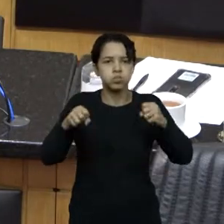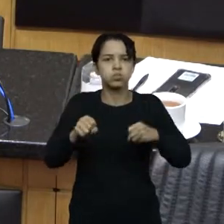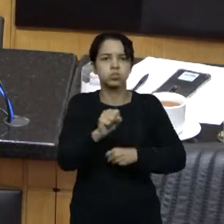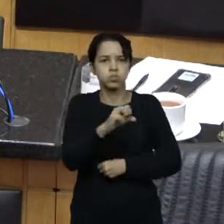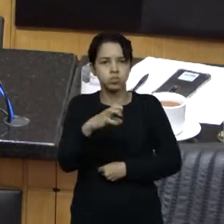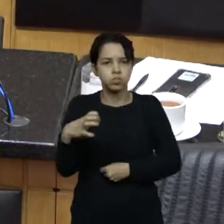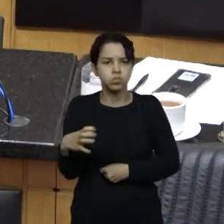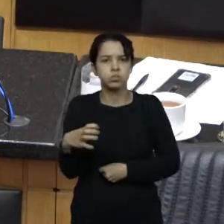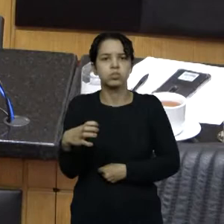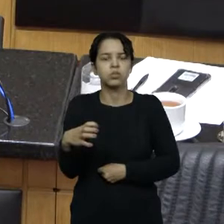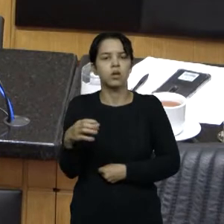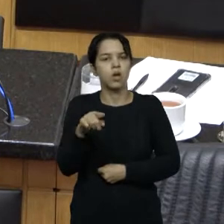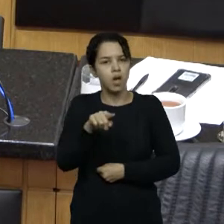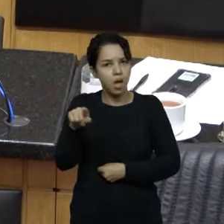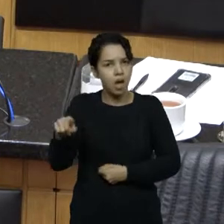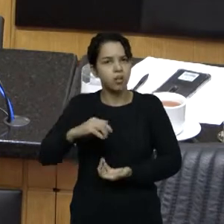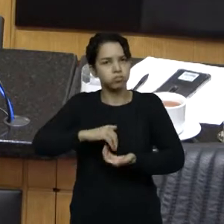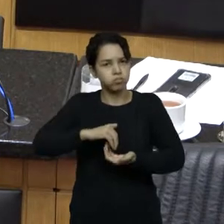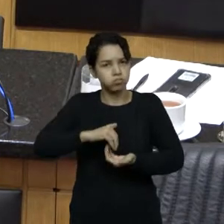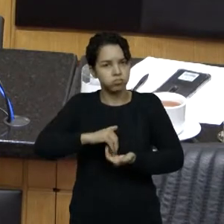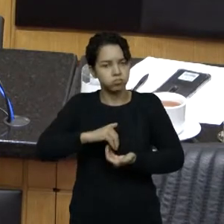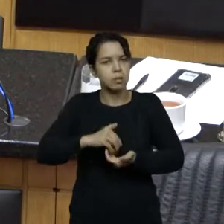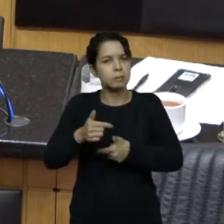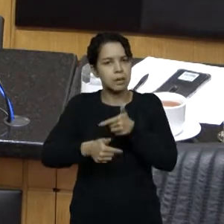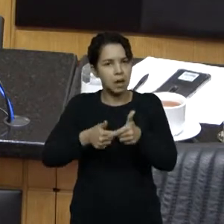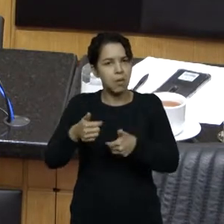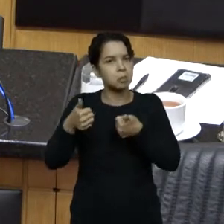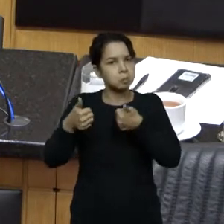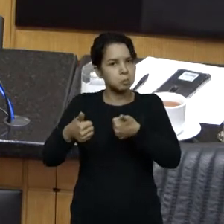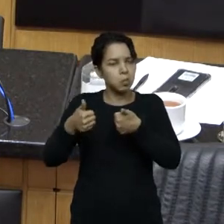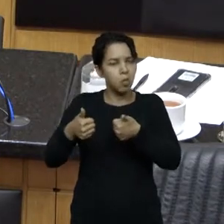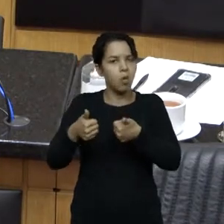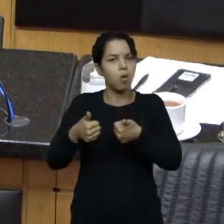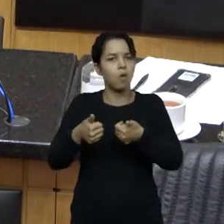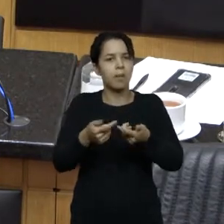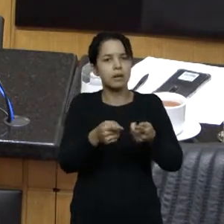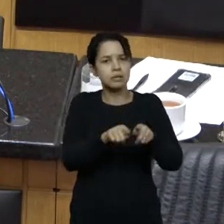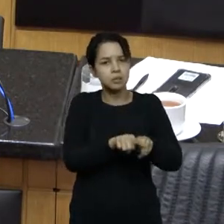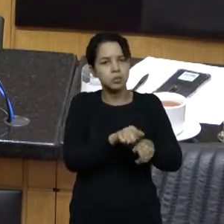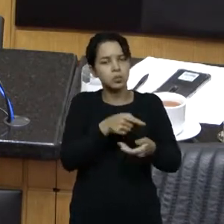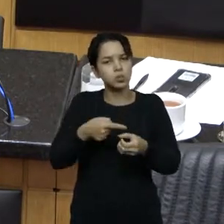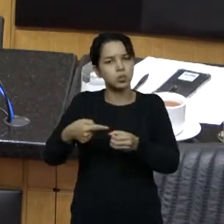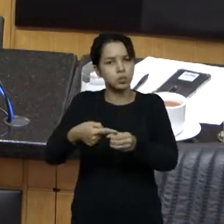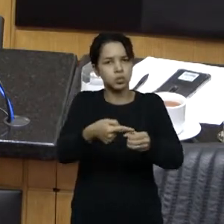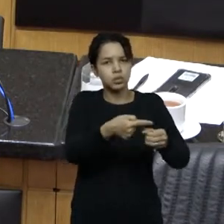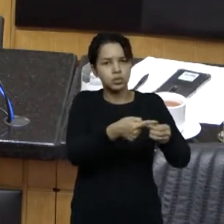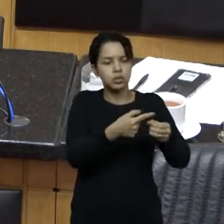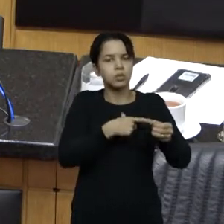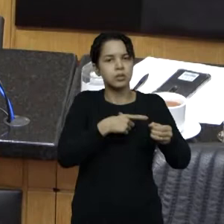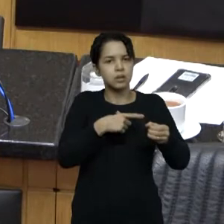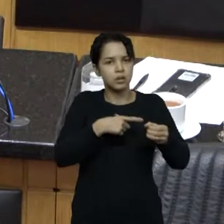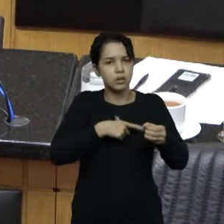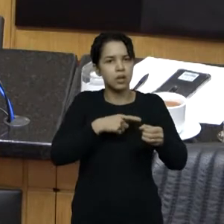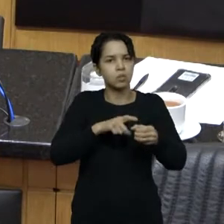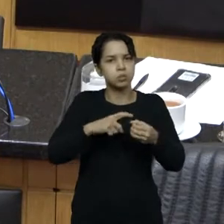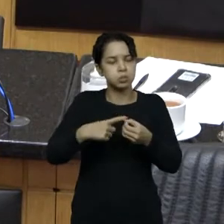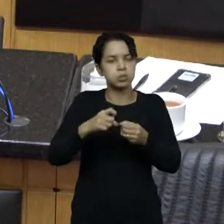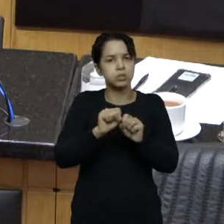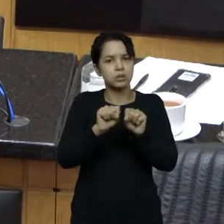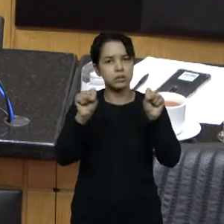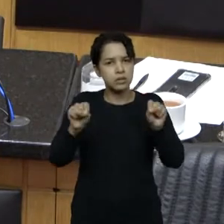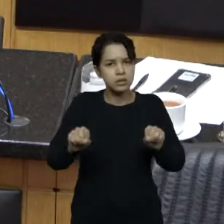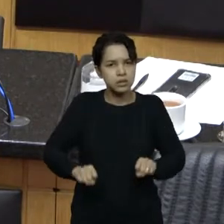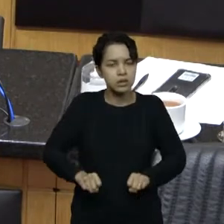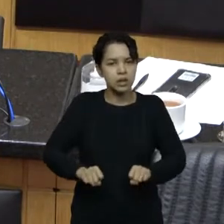aparelhada faz um grande trabalho é parceiro dos municípios tem uma rede no sistema de